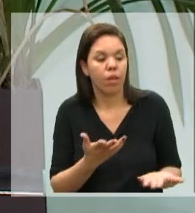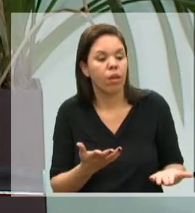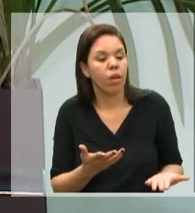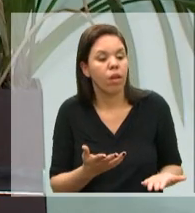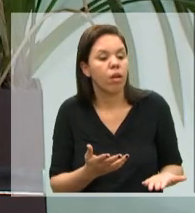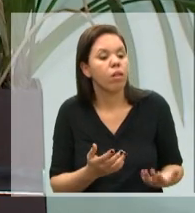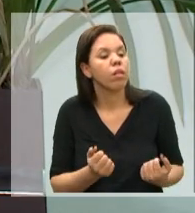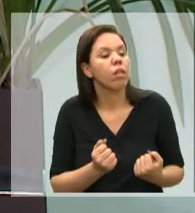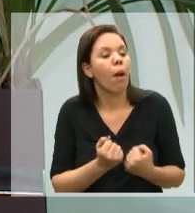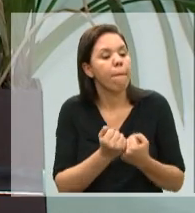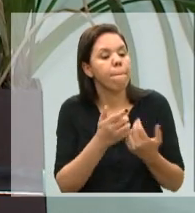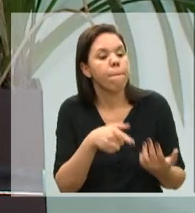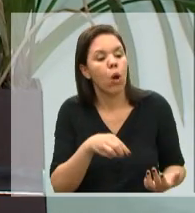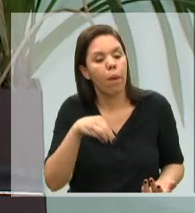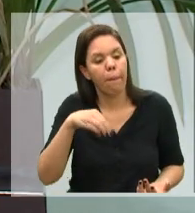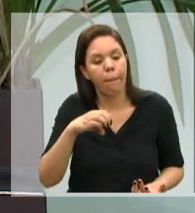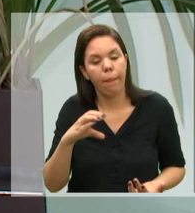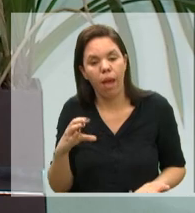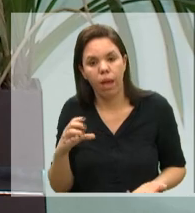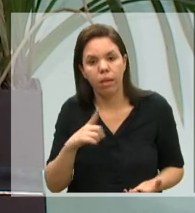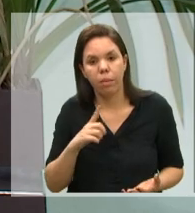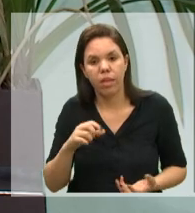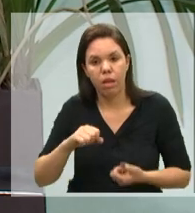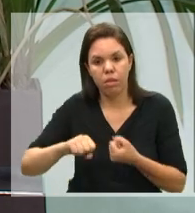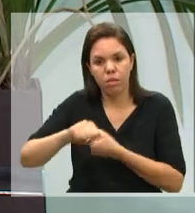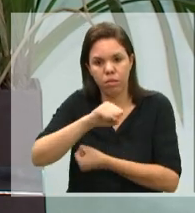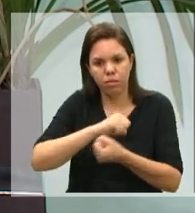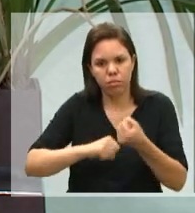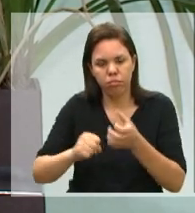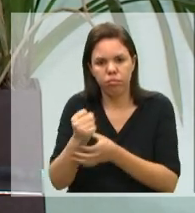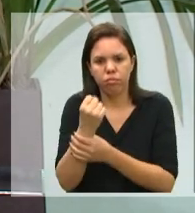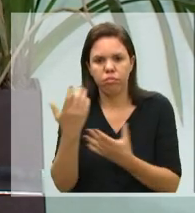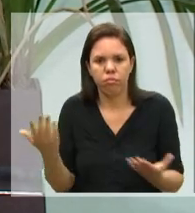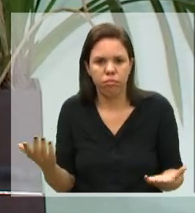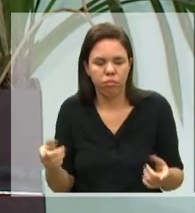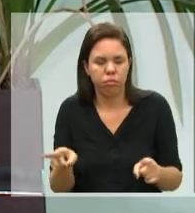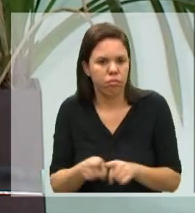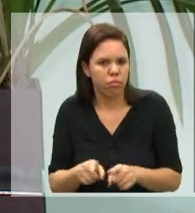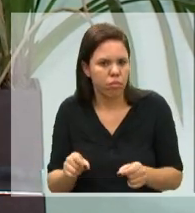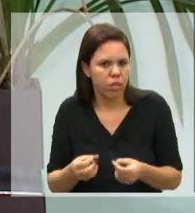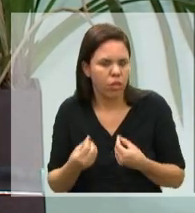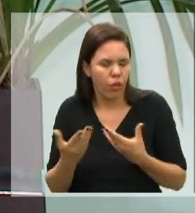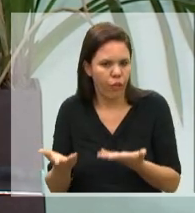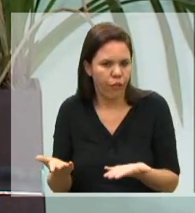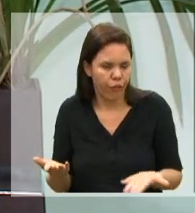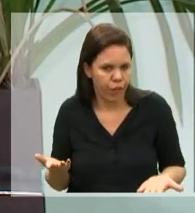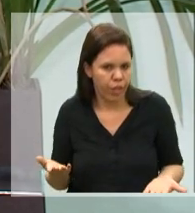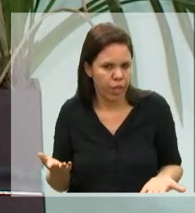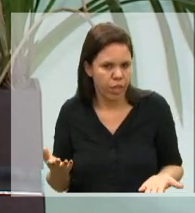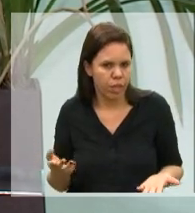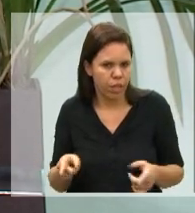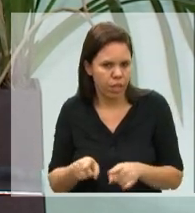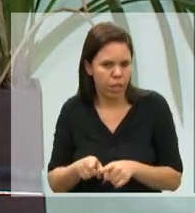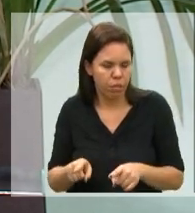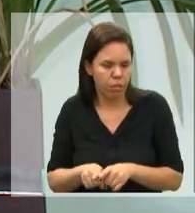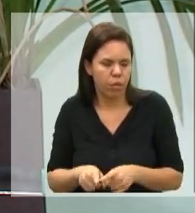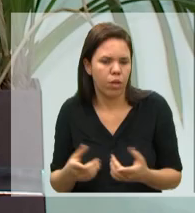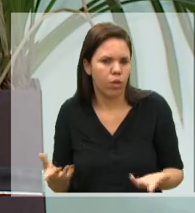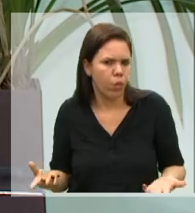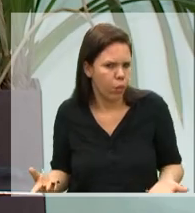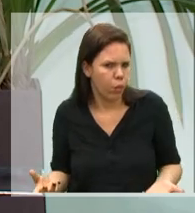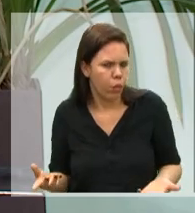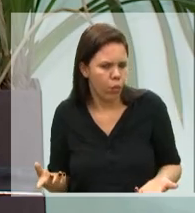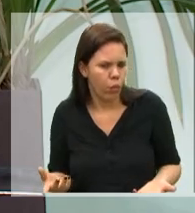pelo quesito da sustentabilidade, mas precisa oferecer cursos que também sejam, enquanto